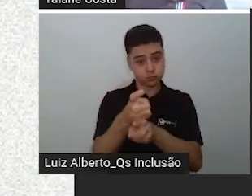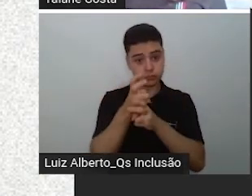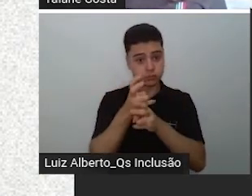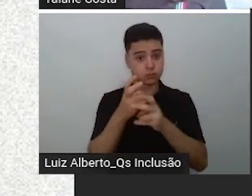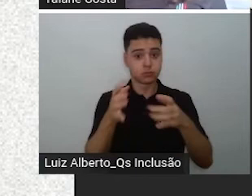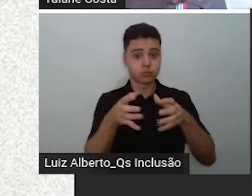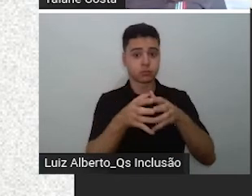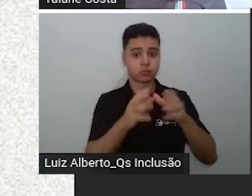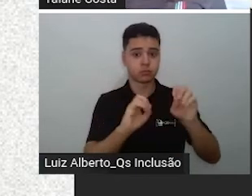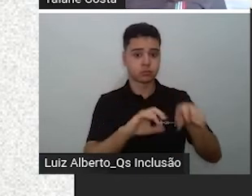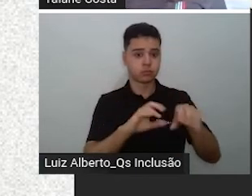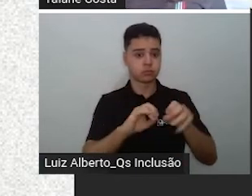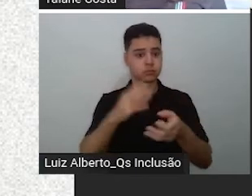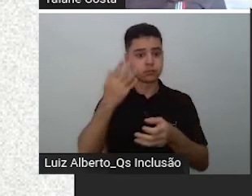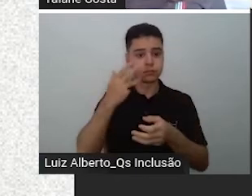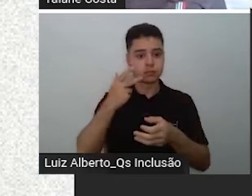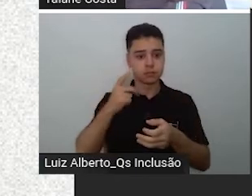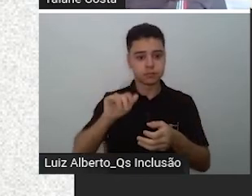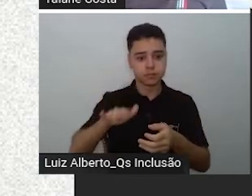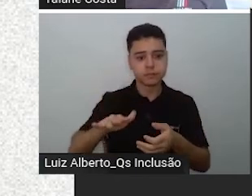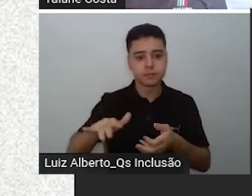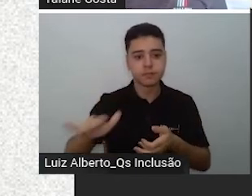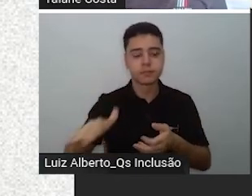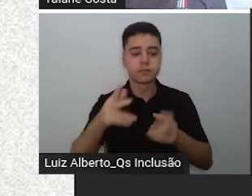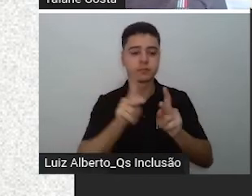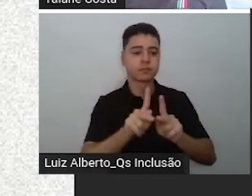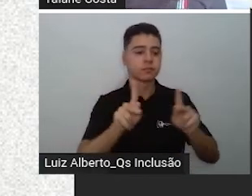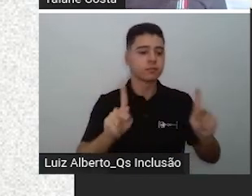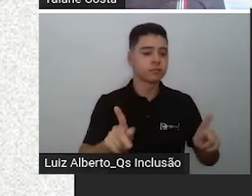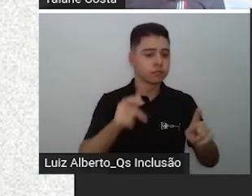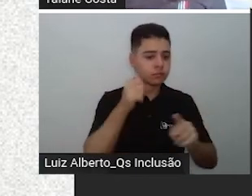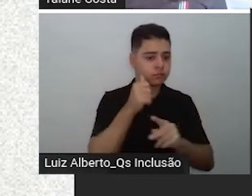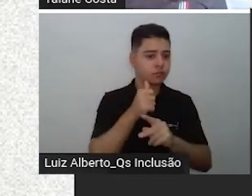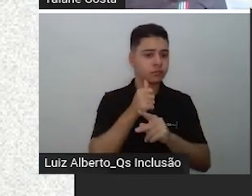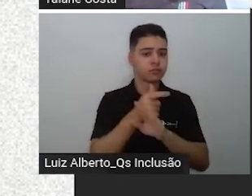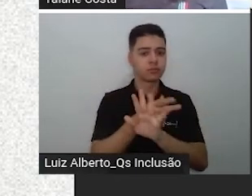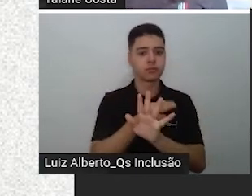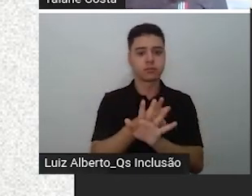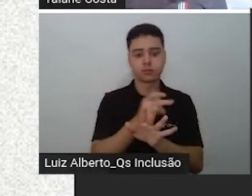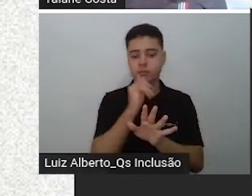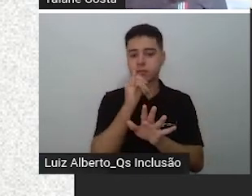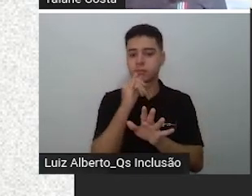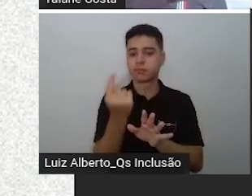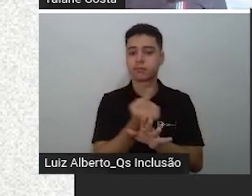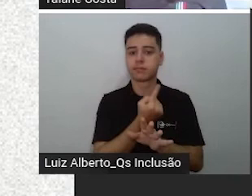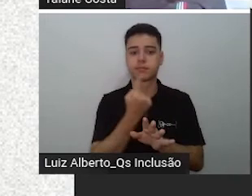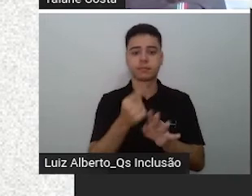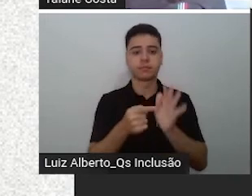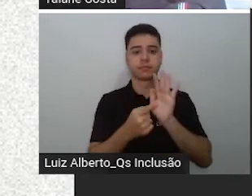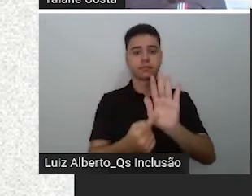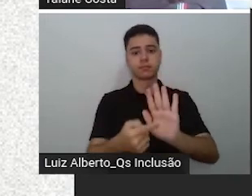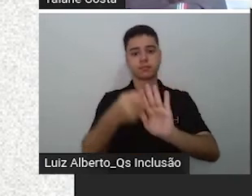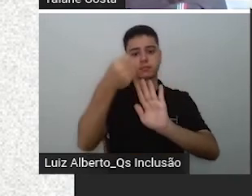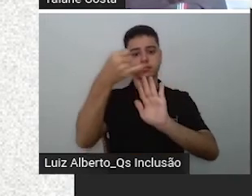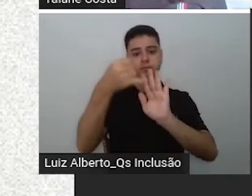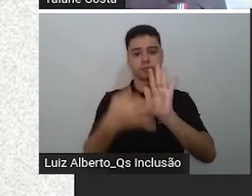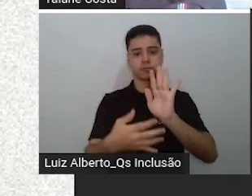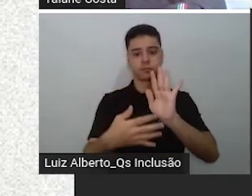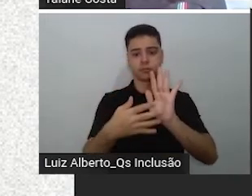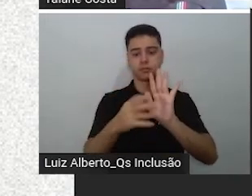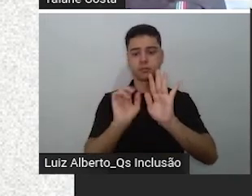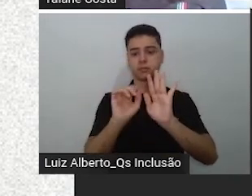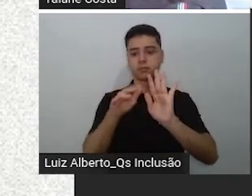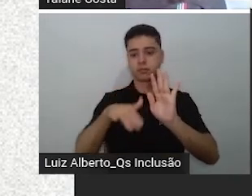educação infantil, temos as professoras, e ali a gente mostra também um pouquinho para